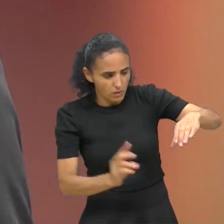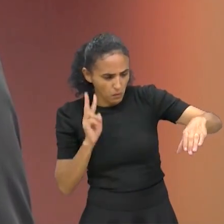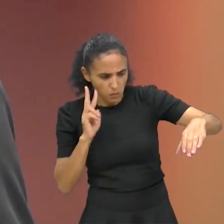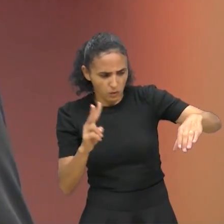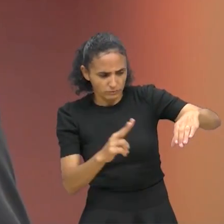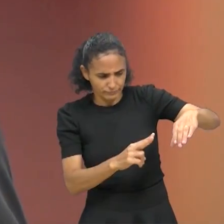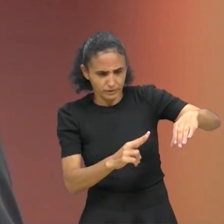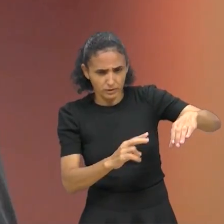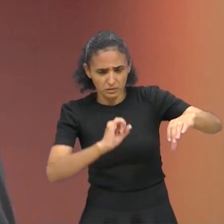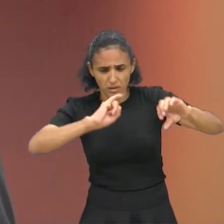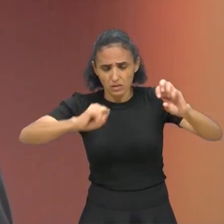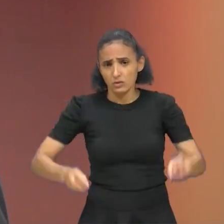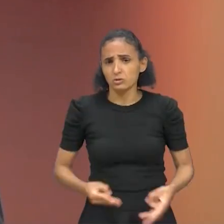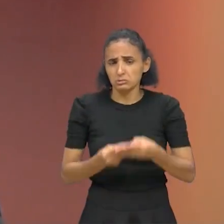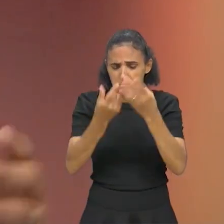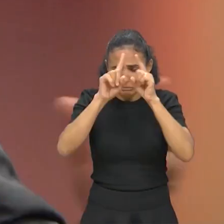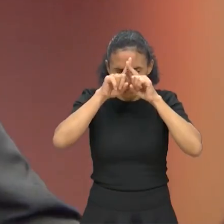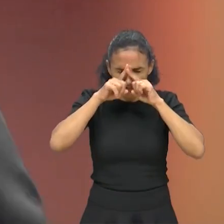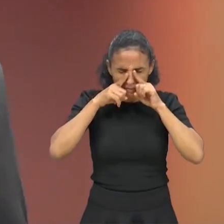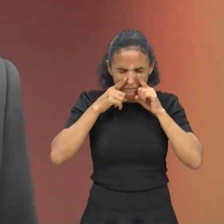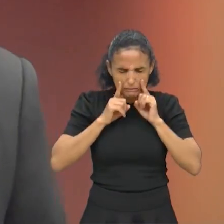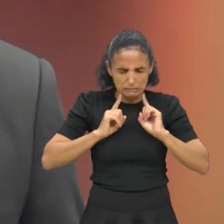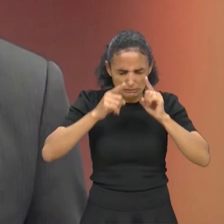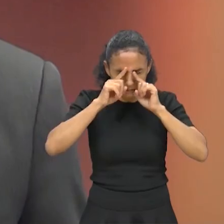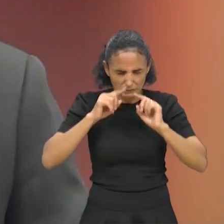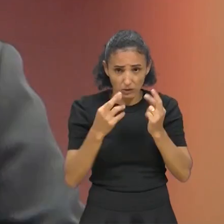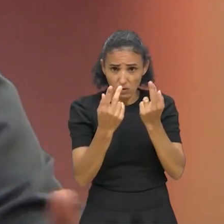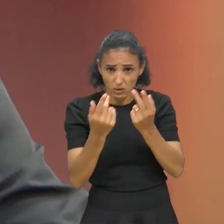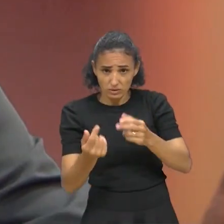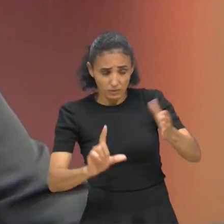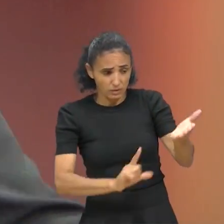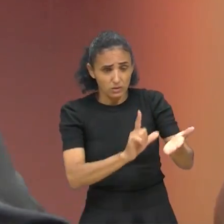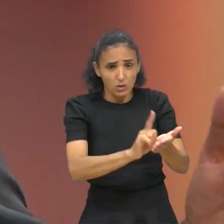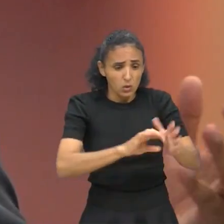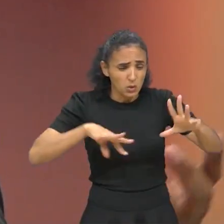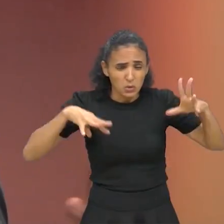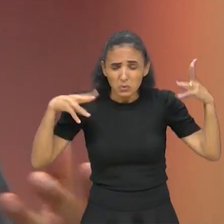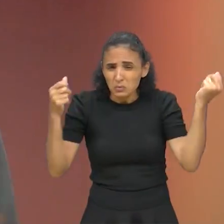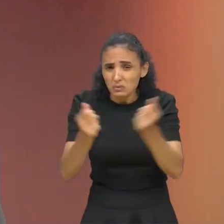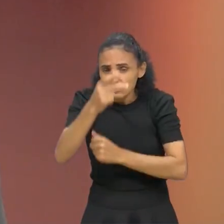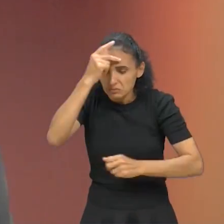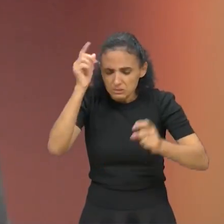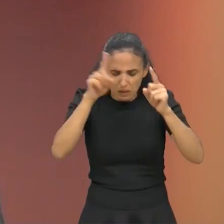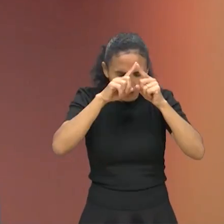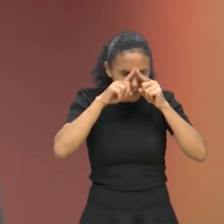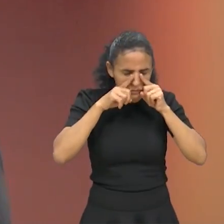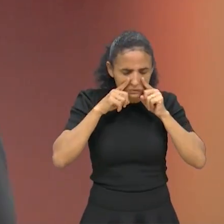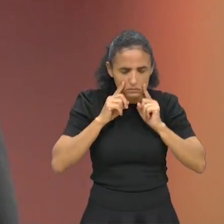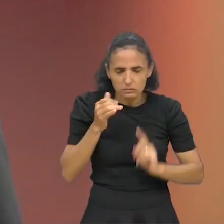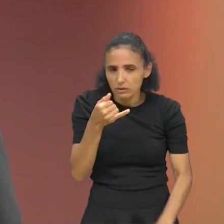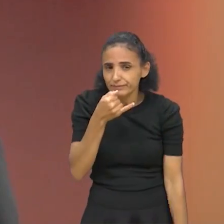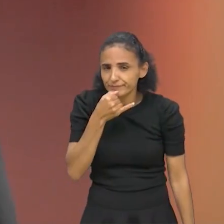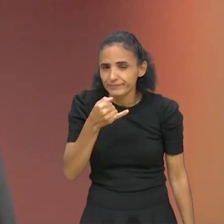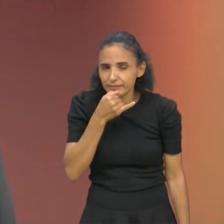vendo os judeus chorando, suas irmãs chorando, e um luto que tomava conta de todas aquelas pessoas,